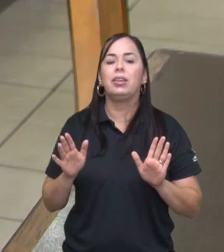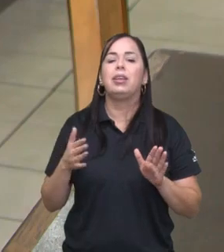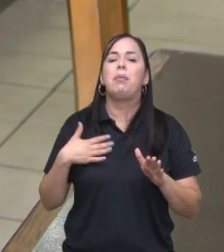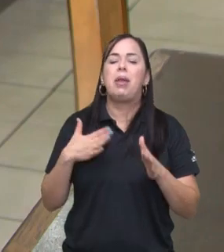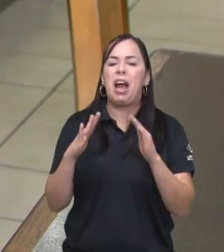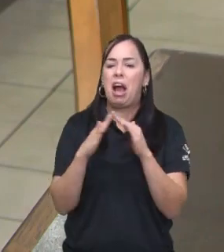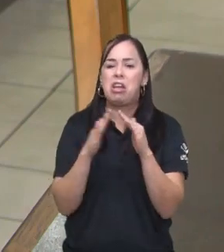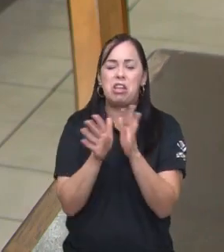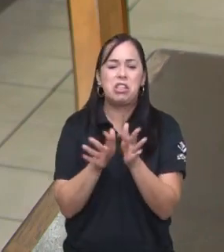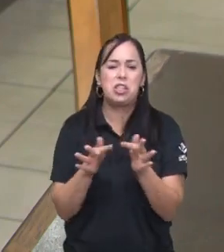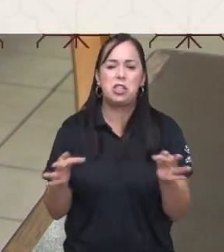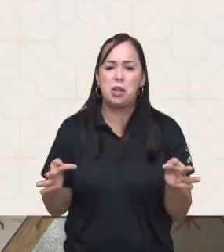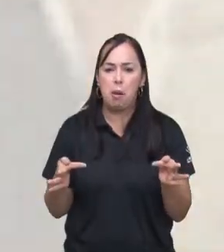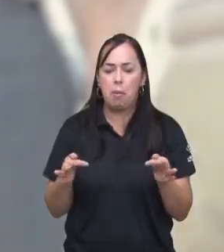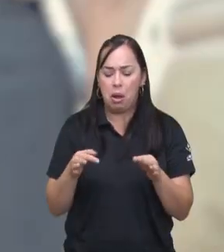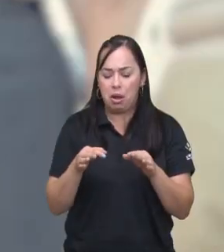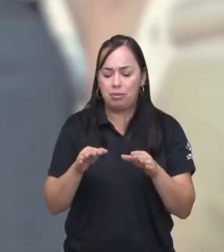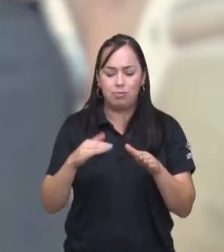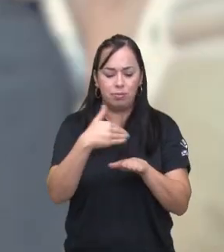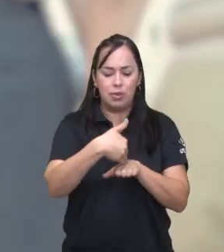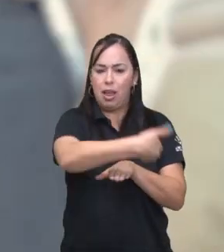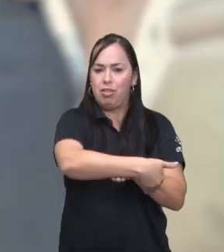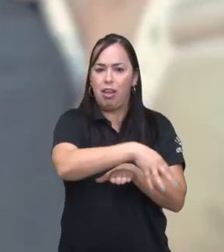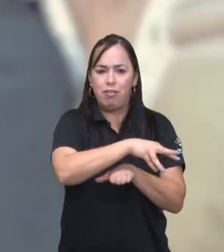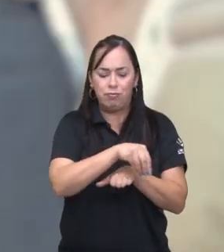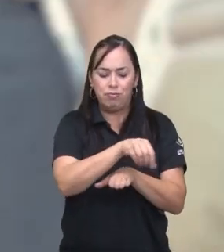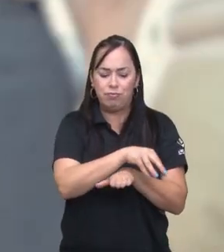né? Essa casa que eu morei a vida inteira aqui na